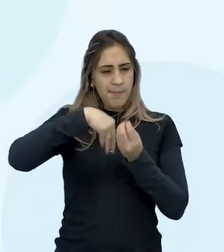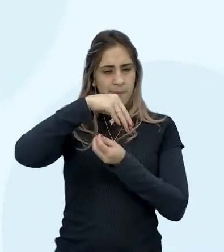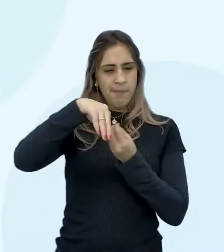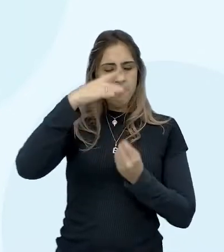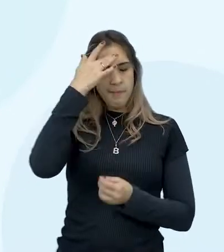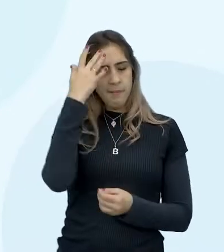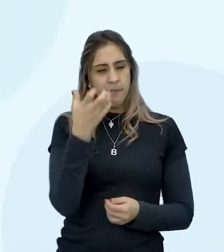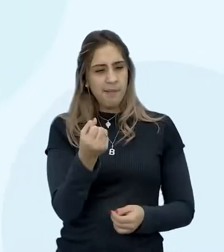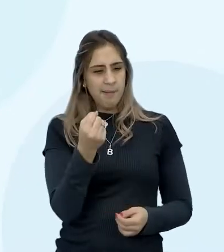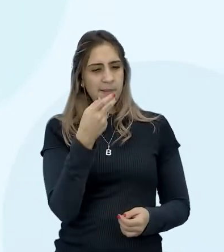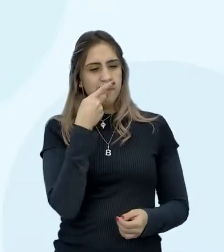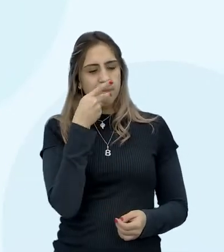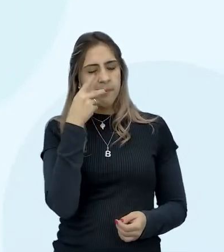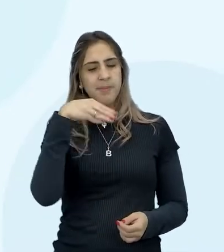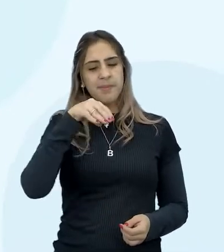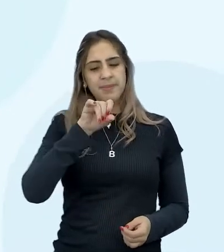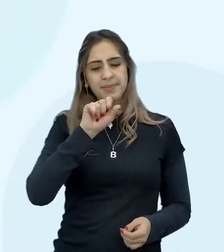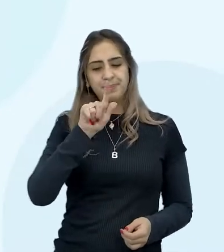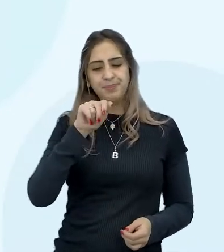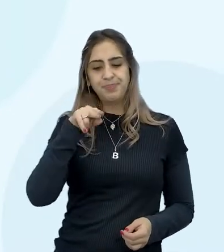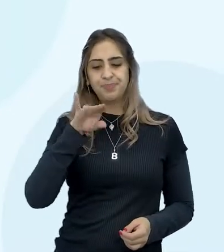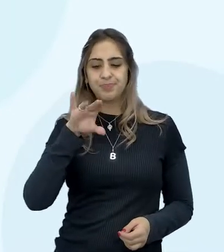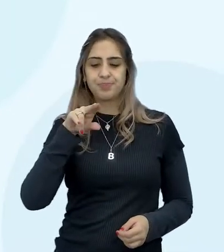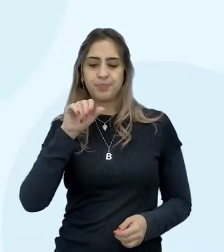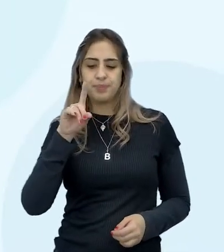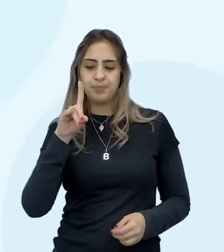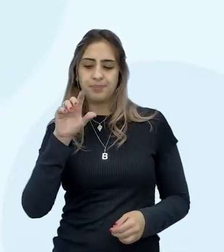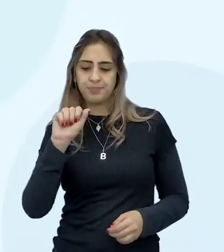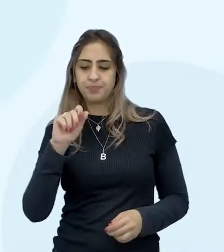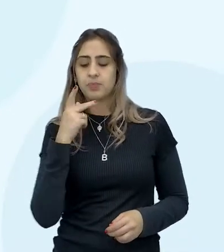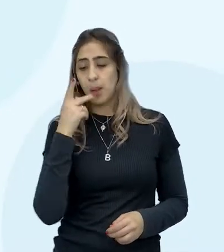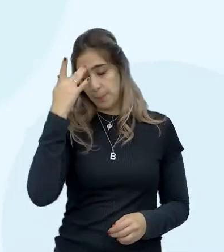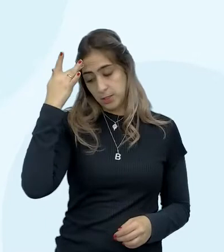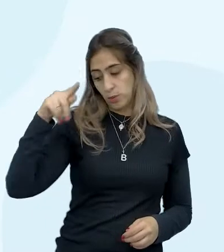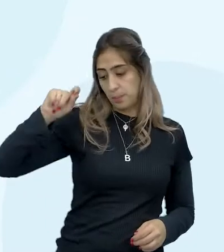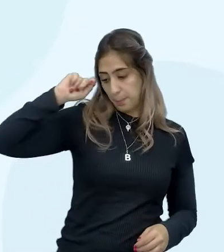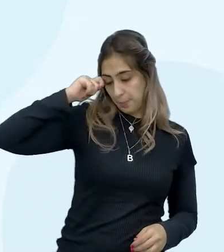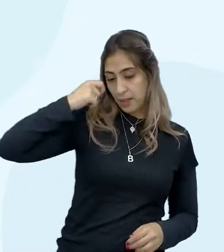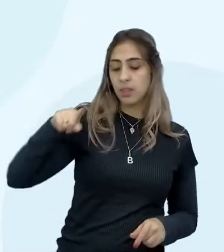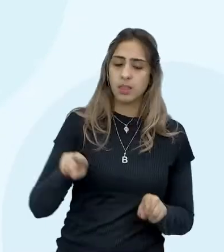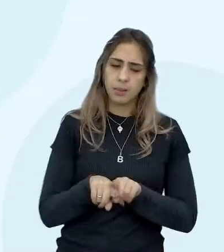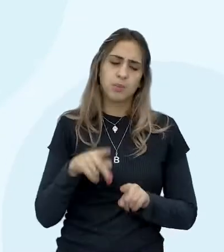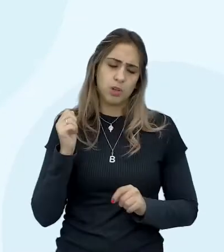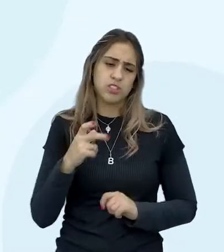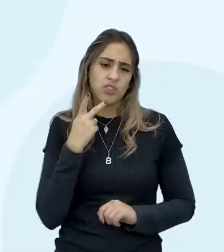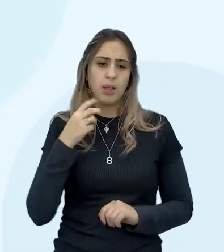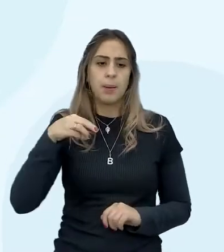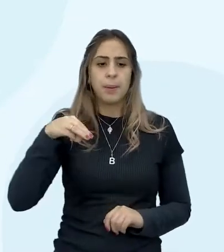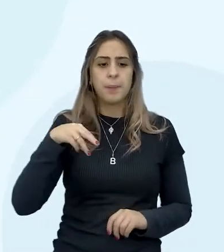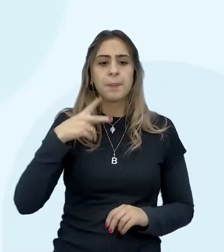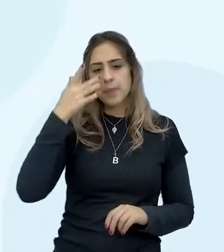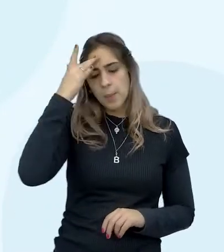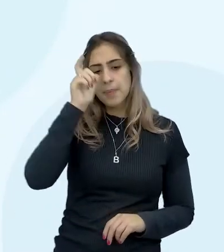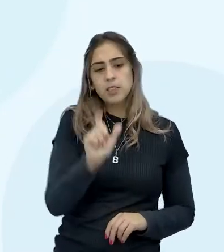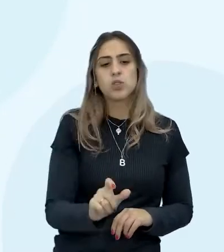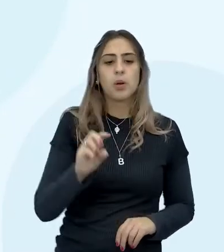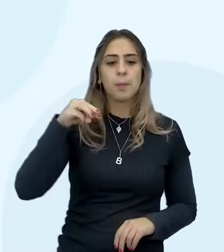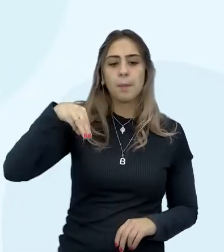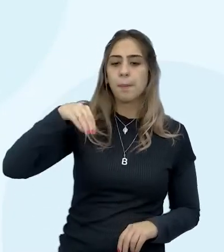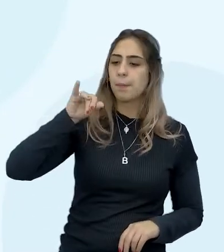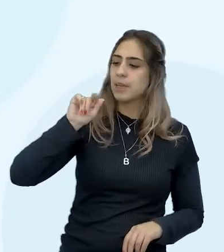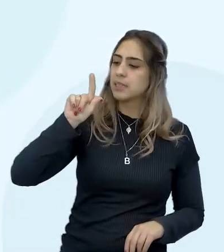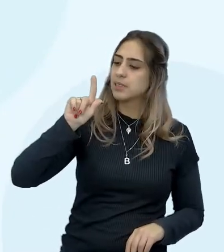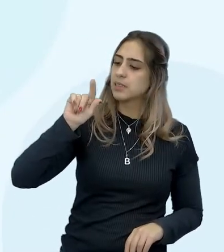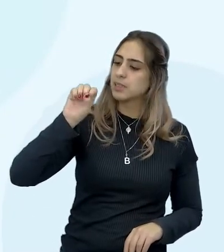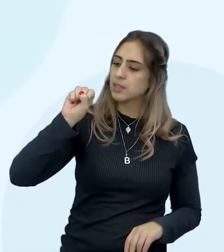pessoa branca, a gente também está falando de uma pessoa miscigenada, né? Quando a gente fala de uma pessoa preta, a gente também muitas vezes pode falar sim de uma pessoa